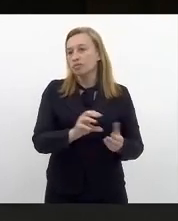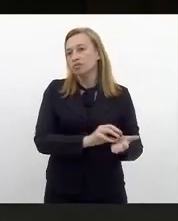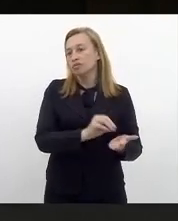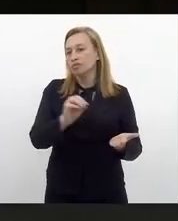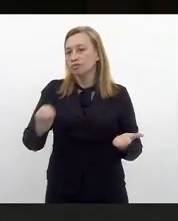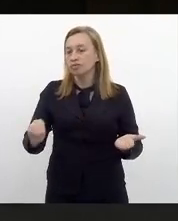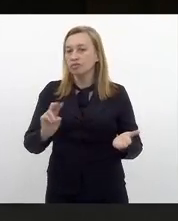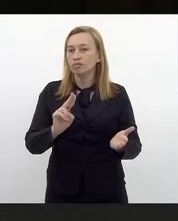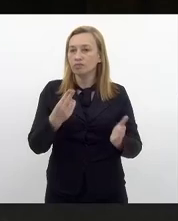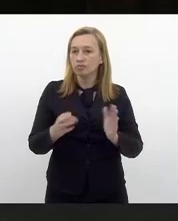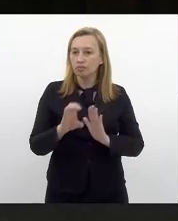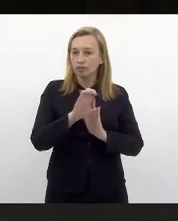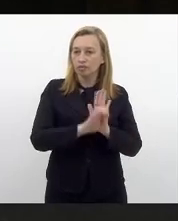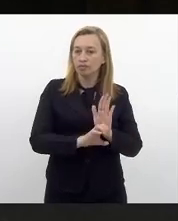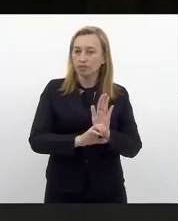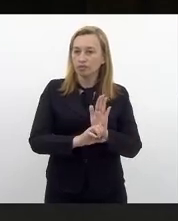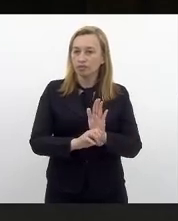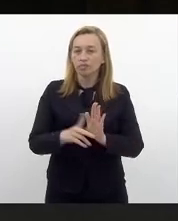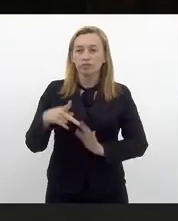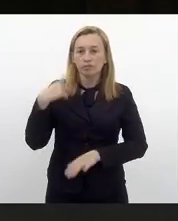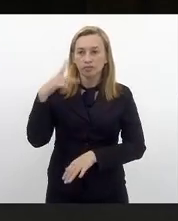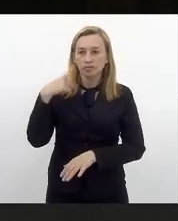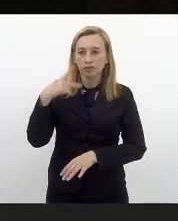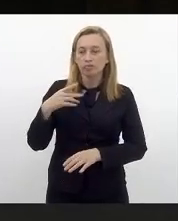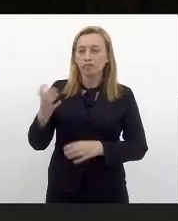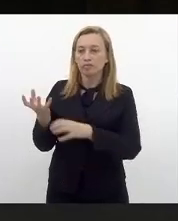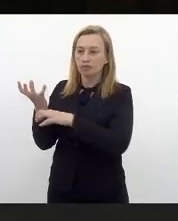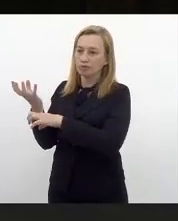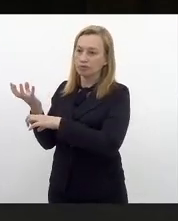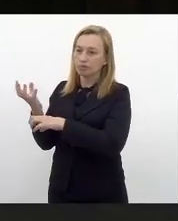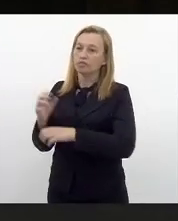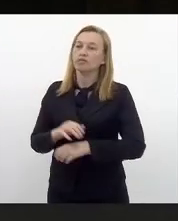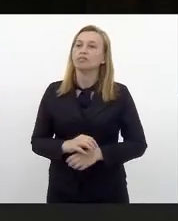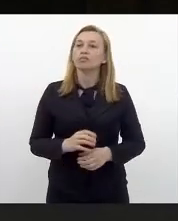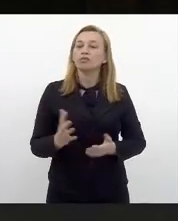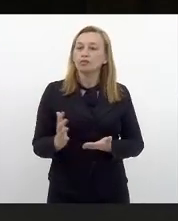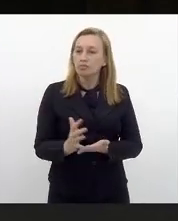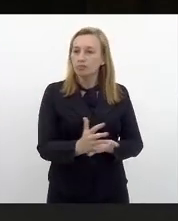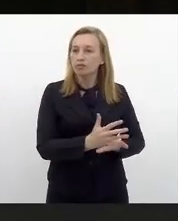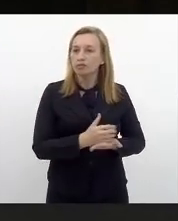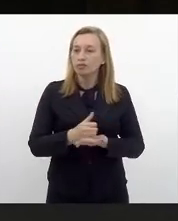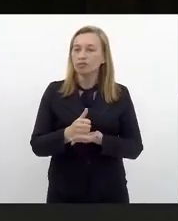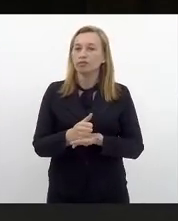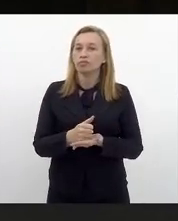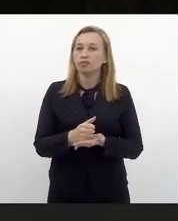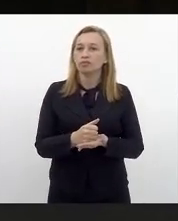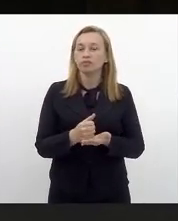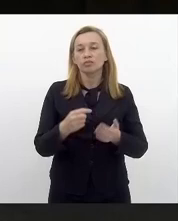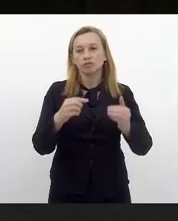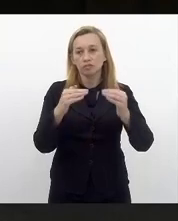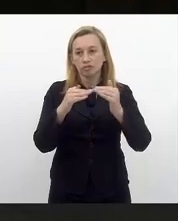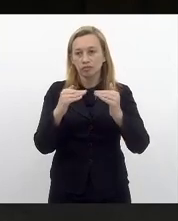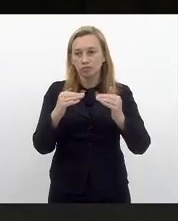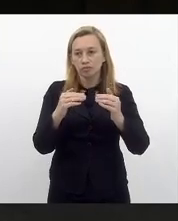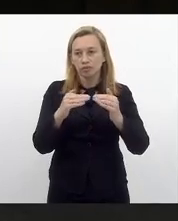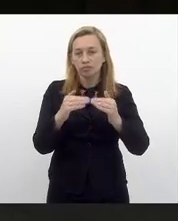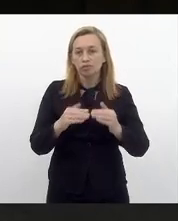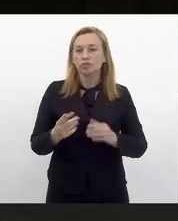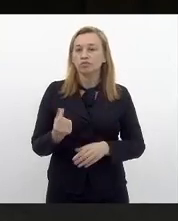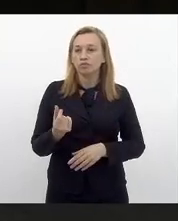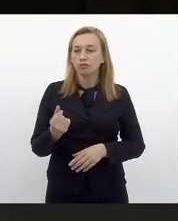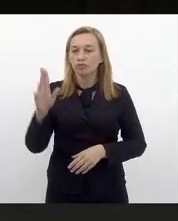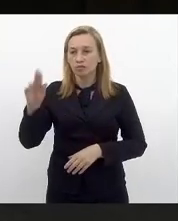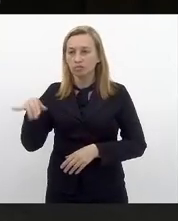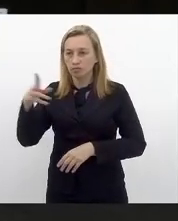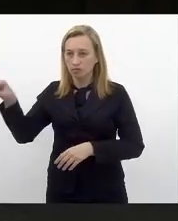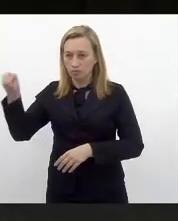emendas parlamentares efetivados do congresso nacional e apuradas de acordo com o valor transferido pela união